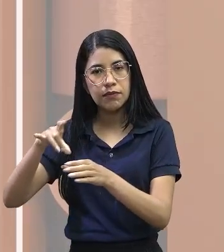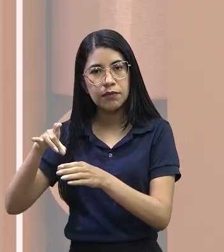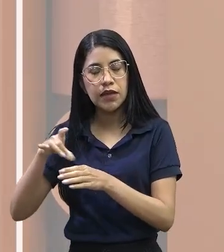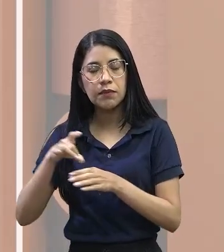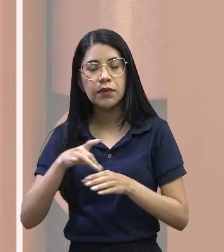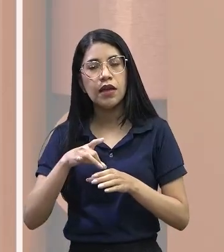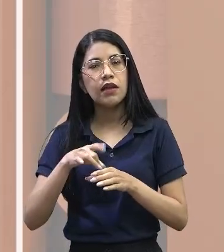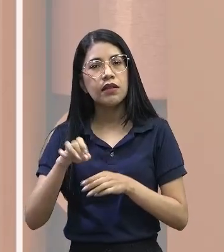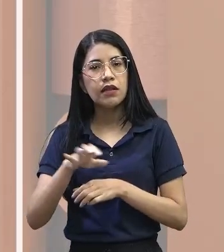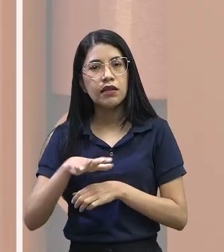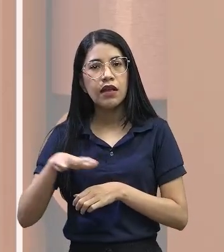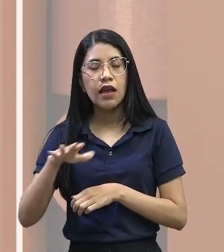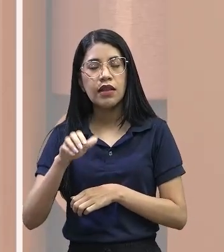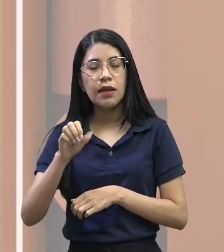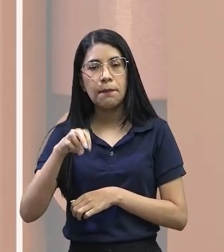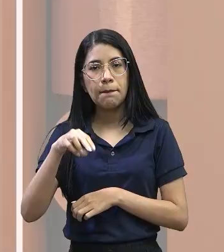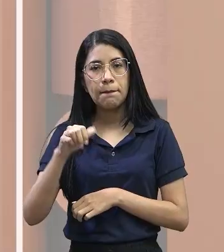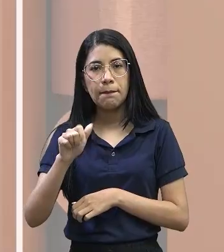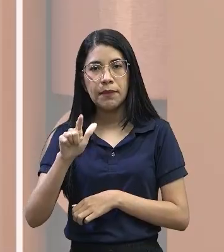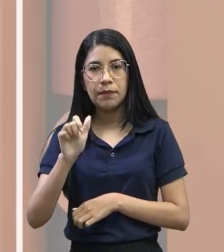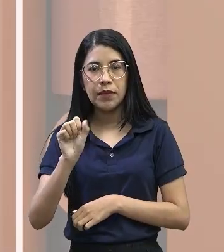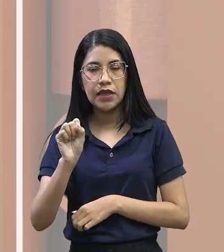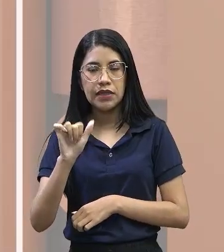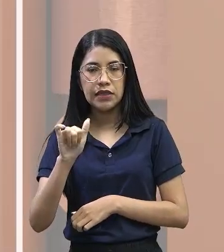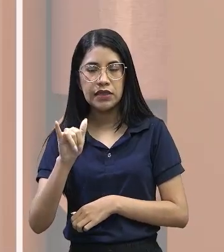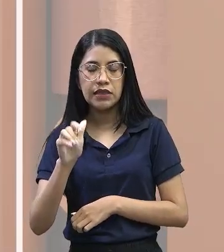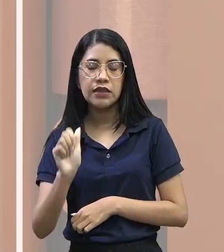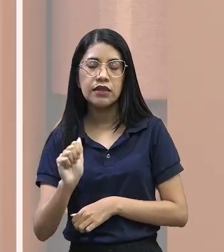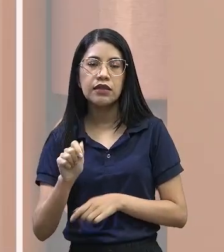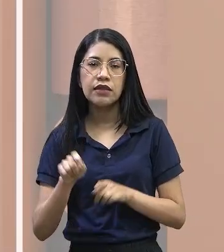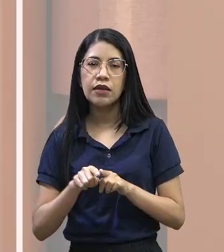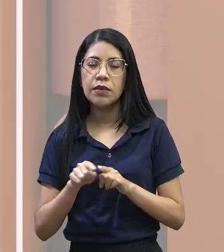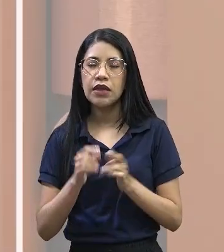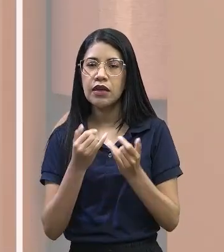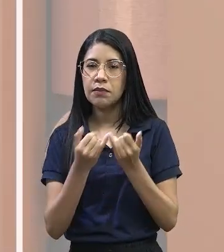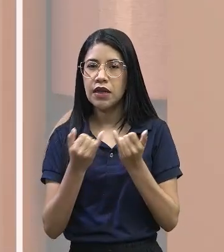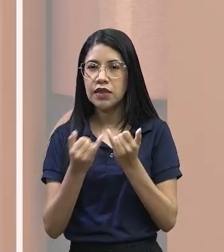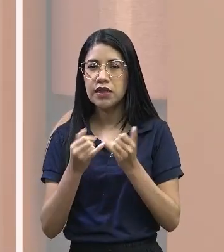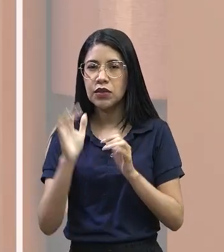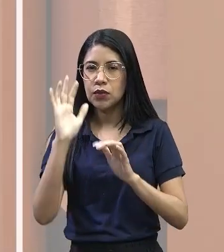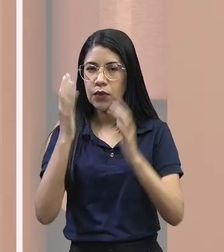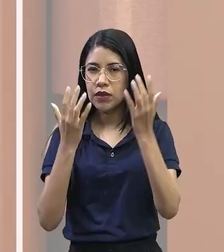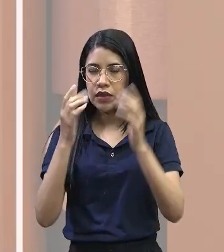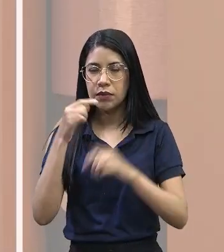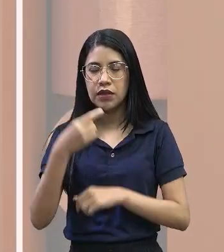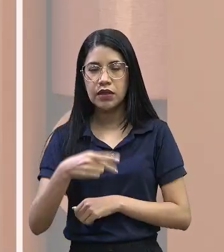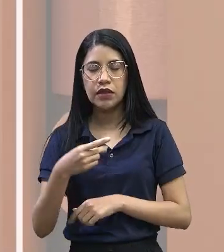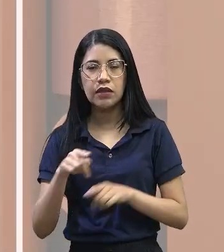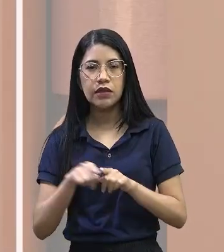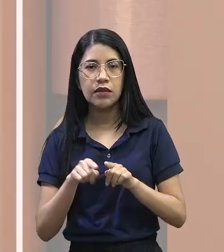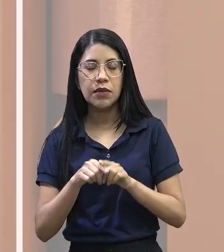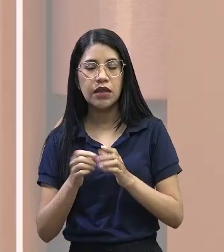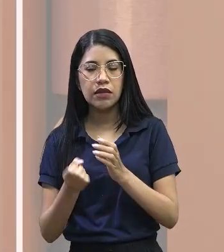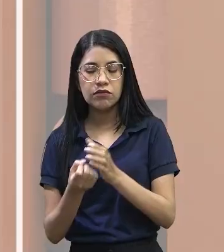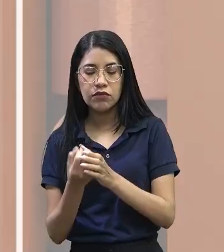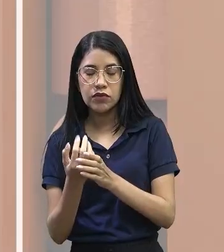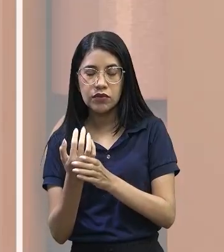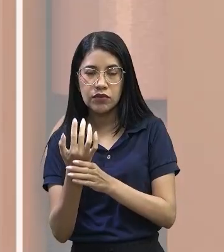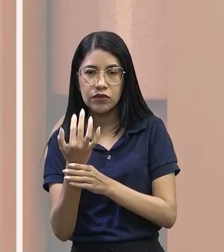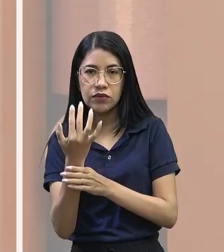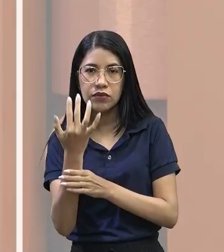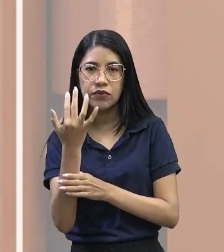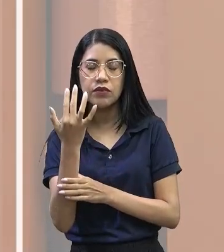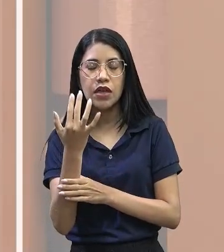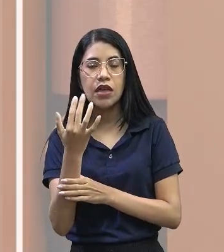na região ali da Malásia, que tinha um clima muito semelhante com o clima daqui. As seringueiras germinaram e chegou um momento em que eles